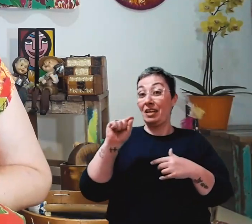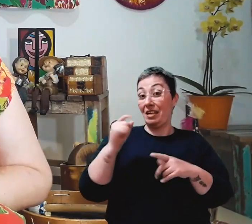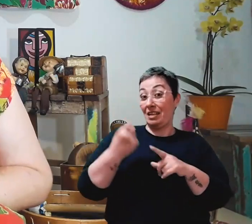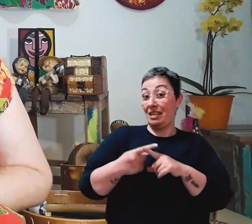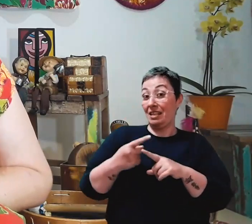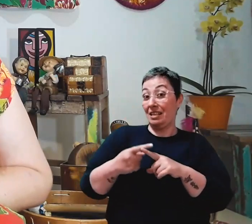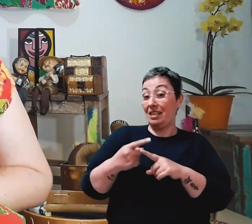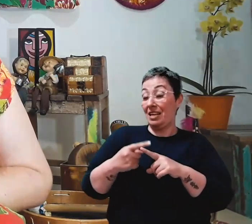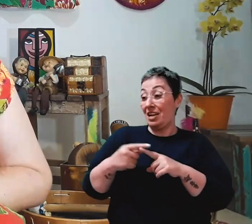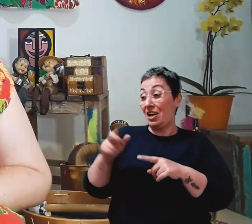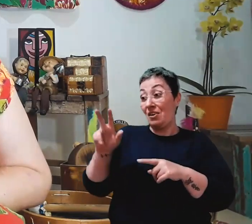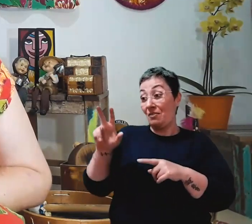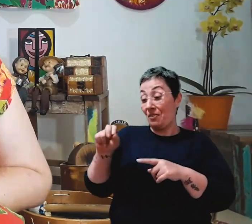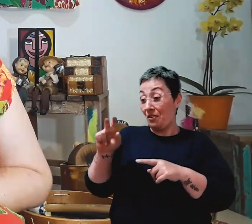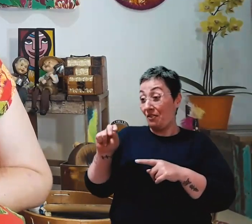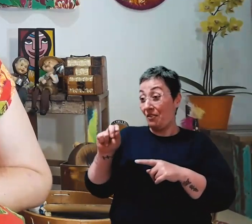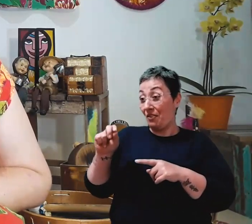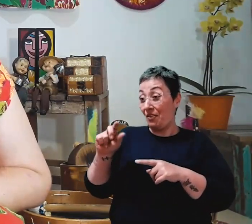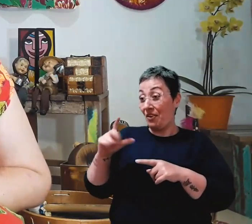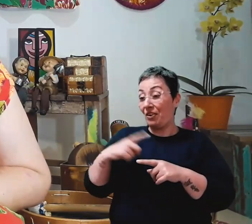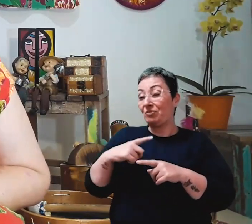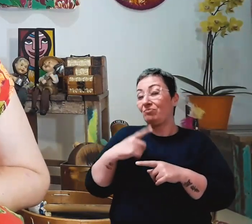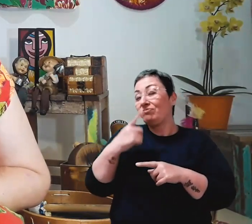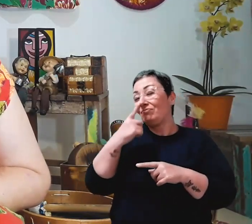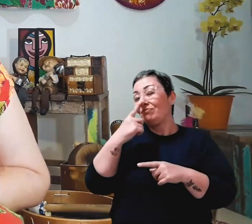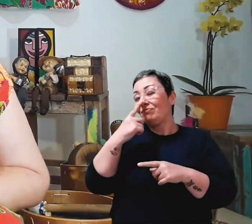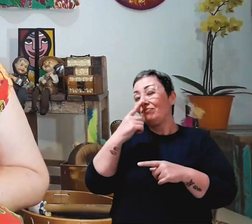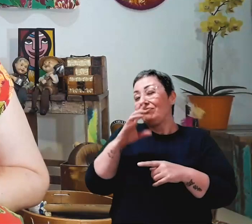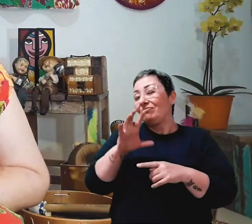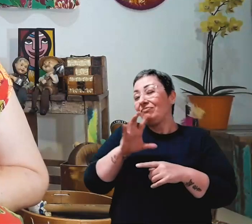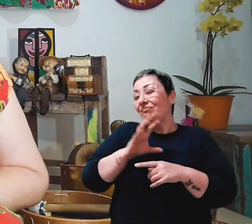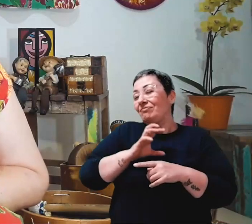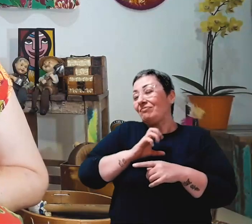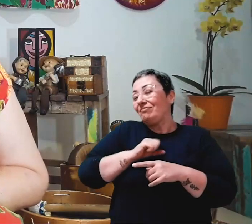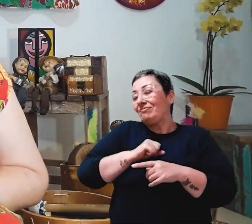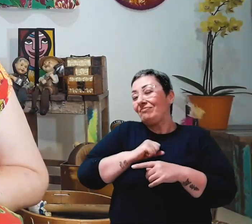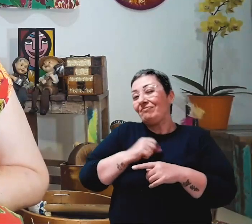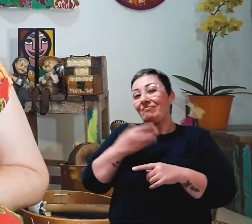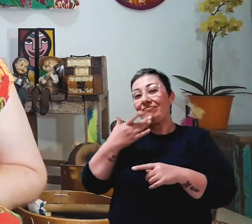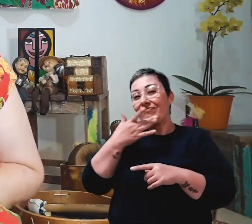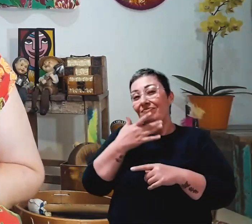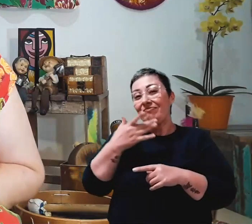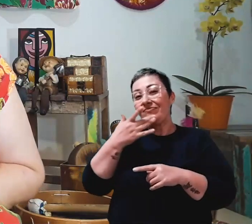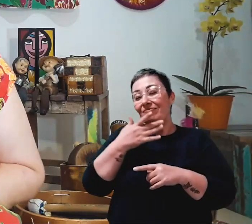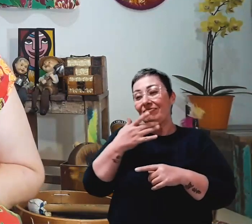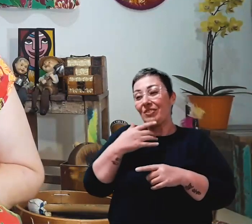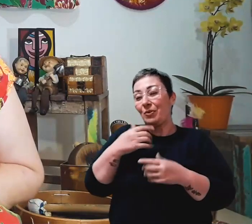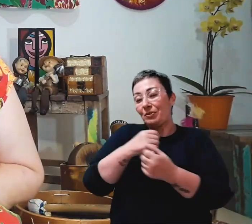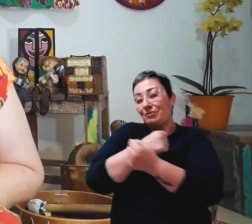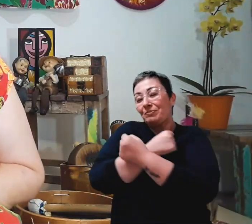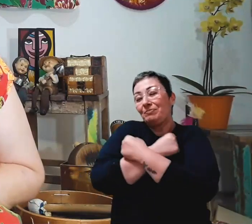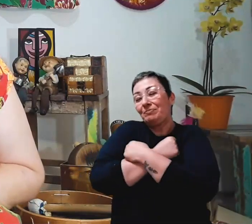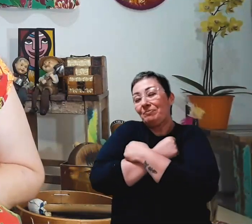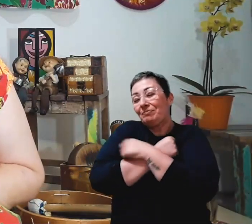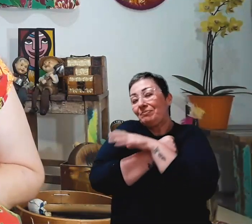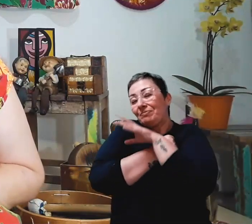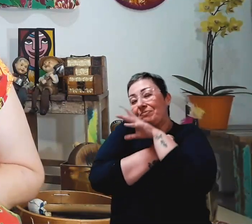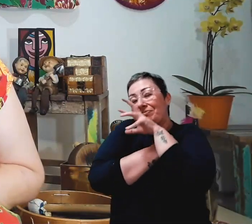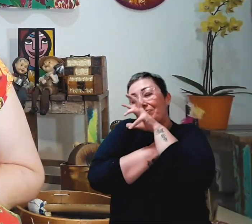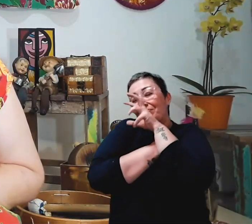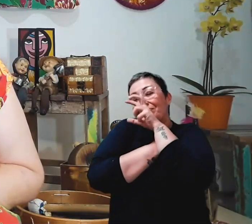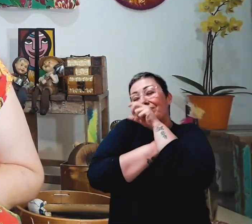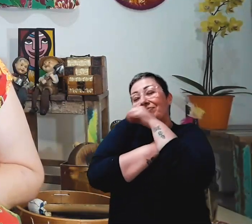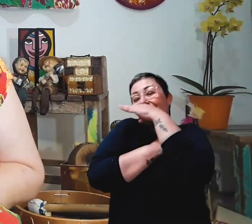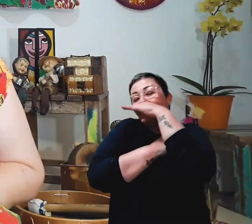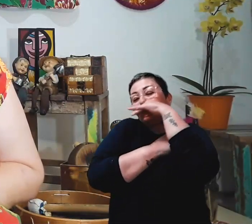porque a minha avó tinha um cheirinho tão gostoso, tão gostoso. Quando eu abraçava, eu sentia o